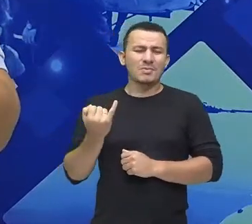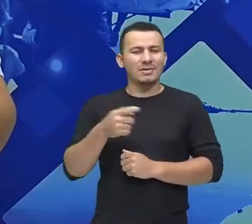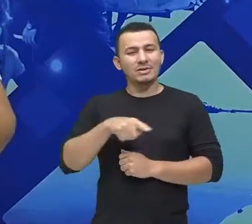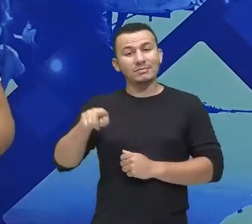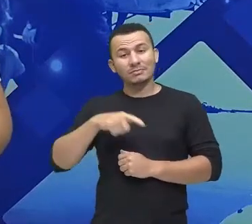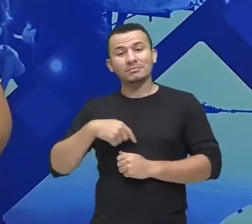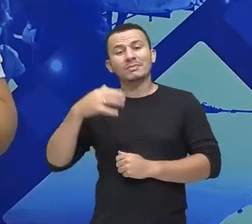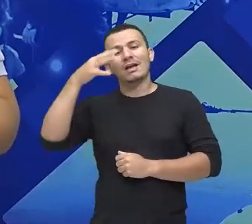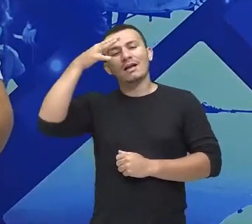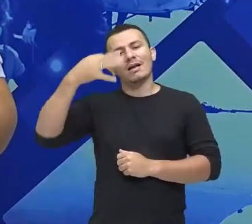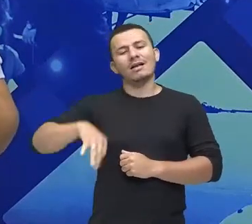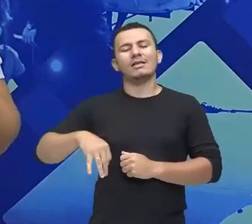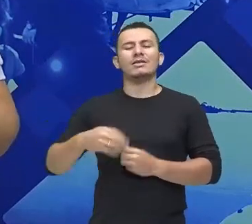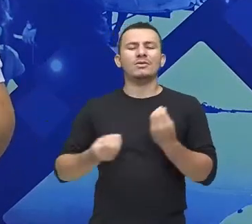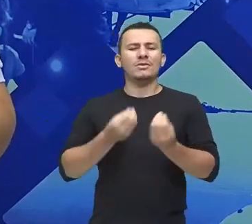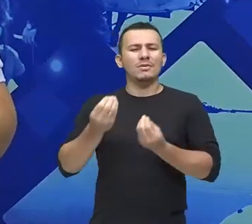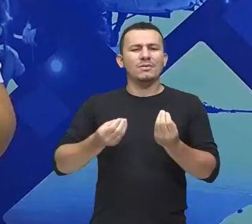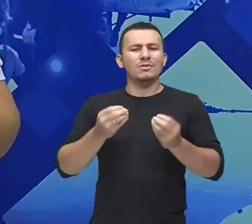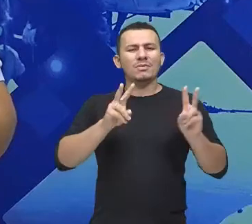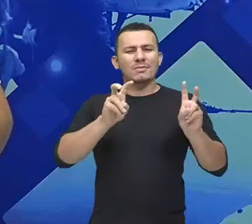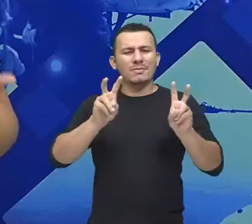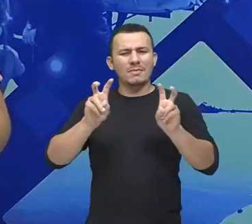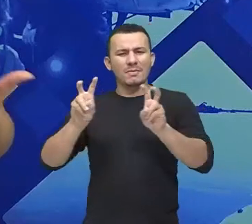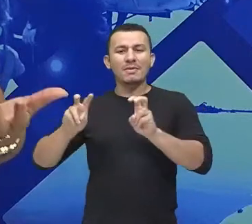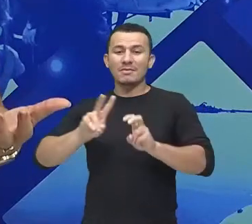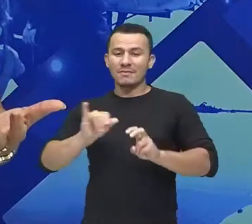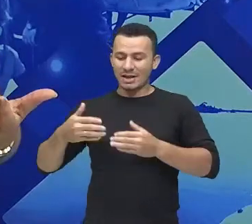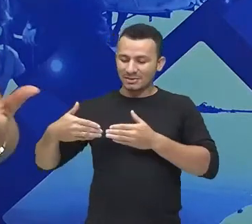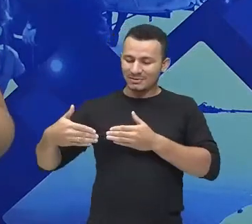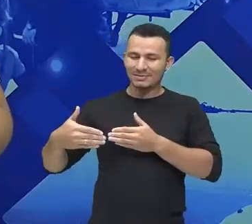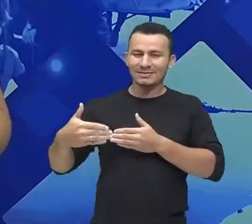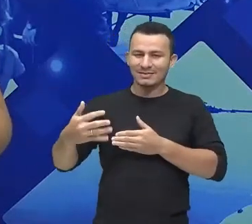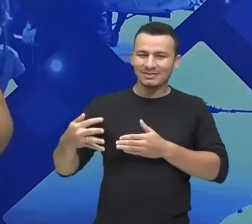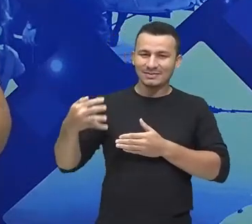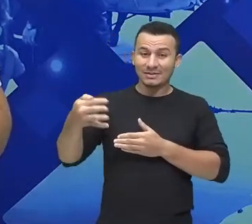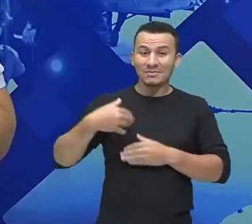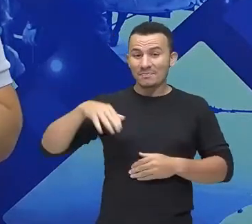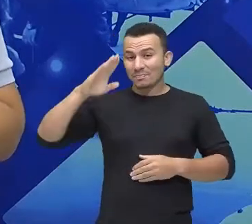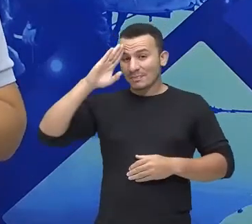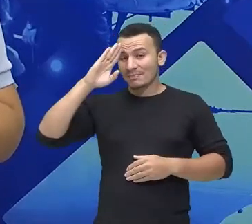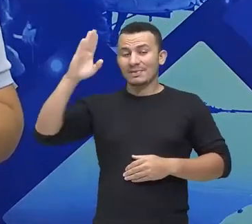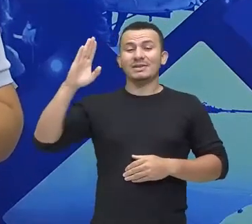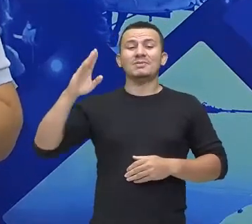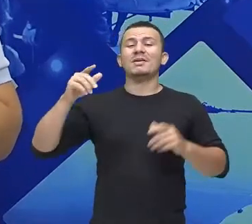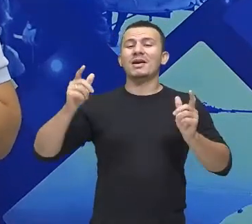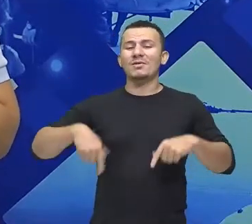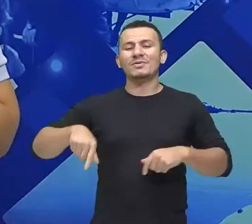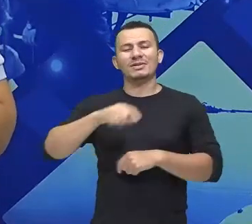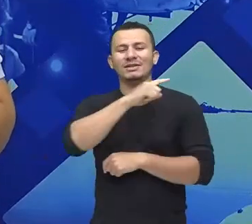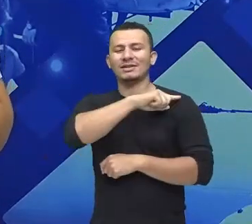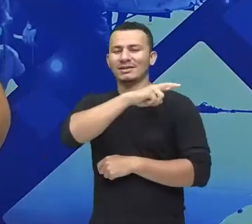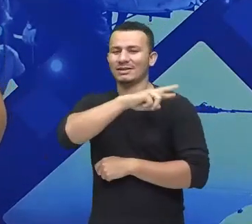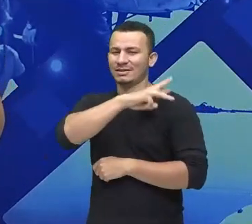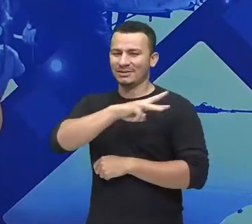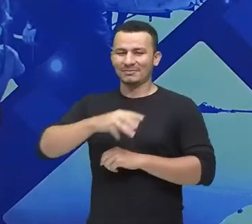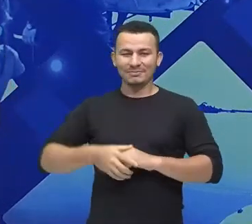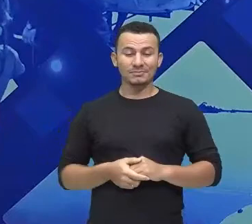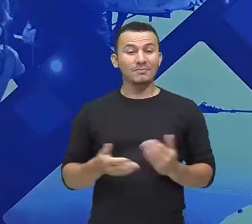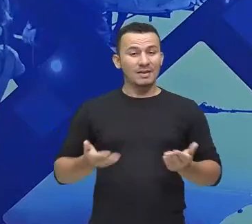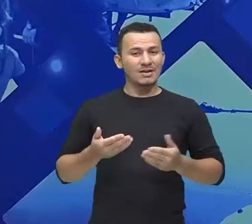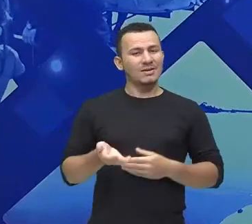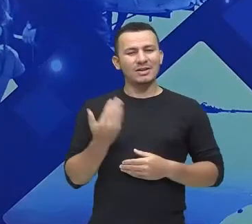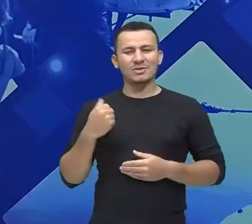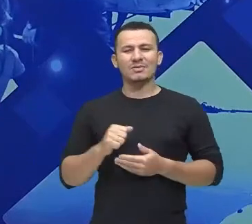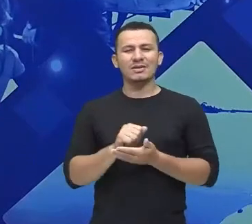vocês compreendam outros assuntos que virão posteriormente, principalmente lá no ensino médio. Vamos agora